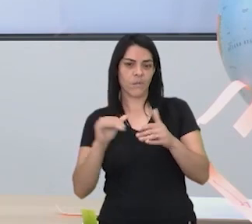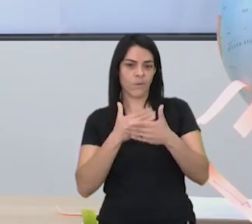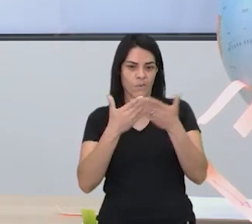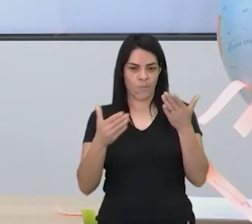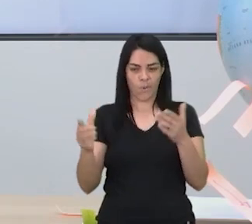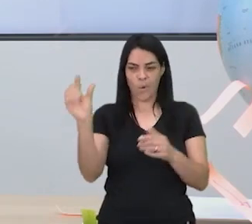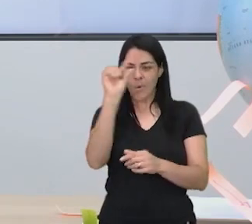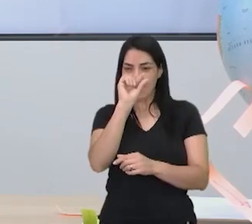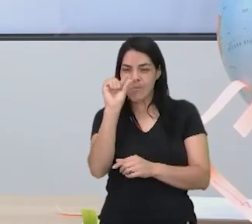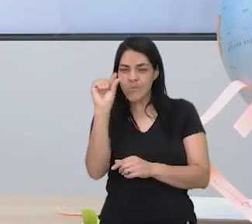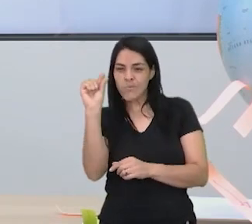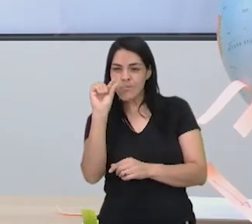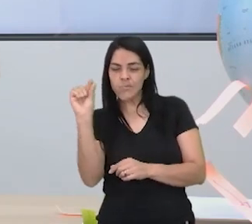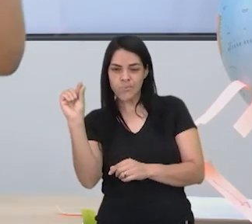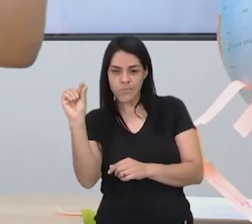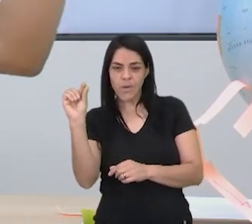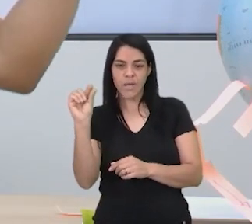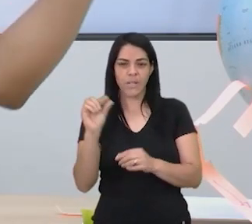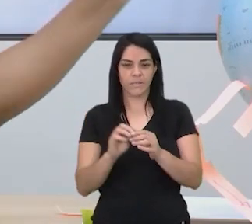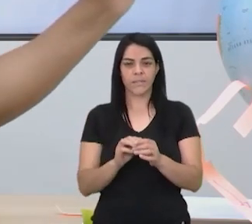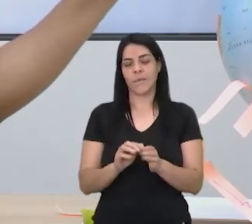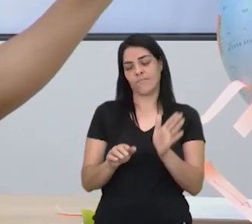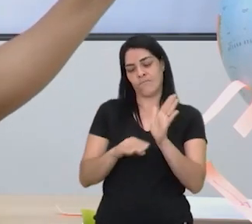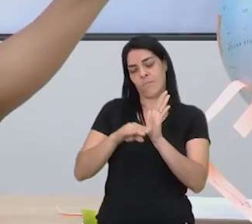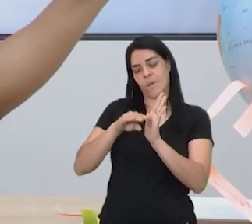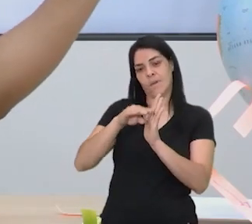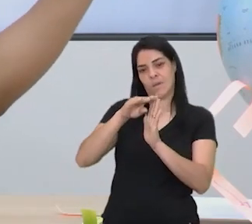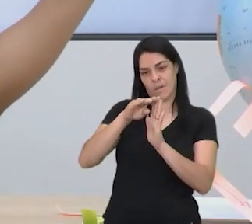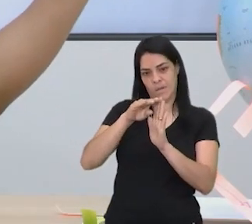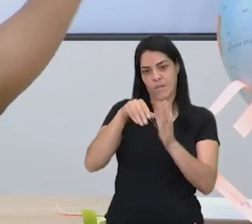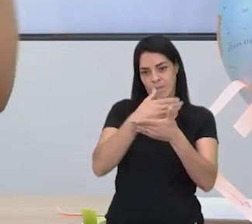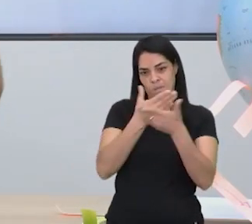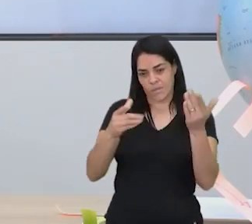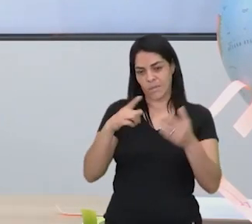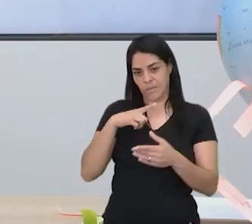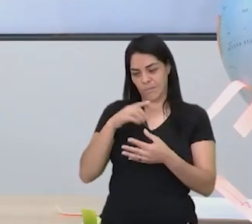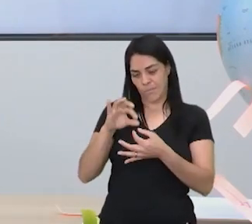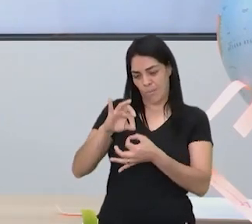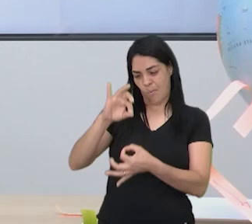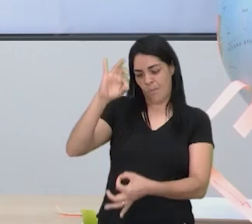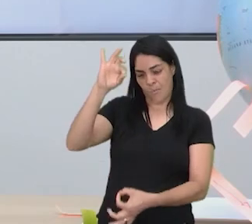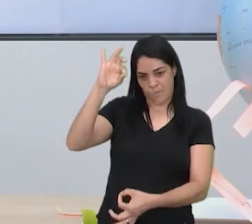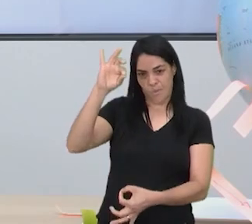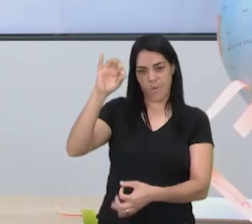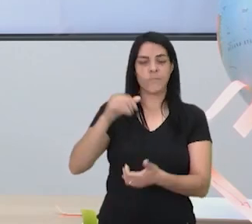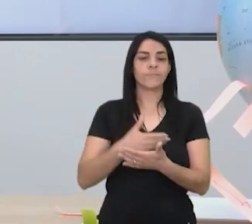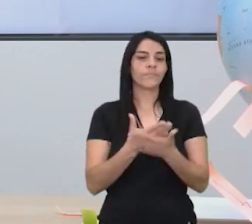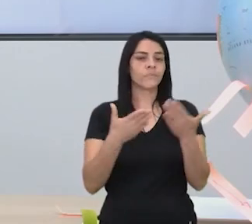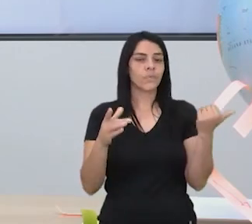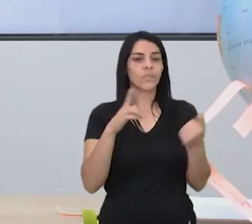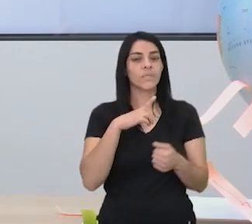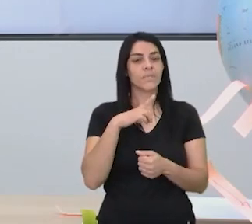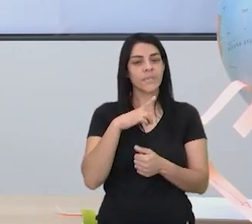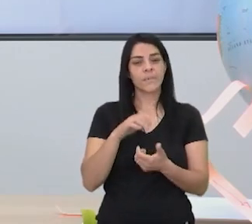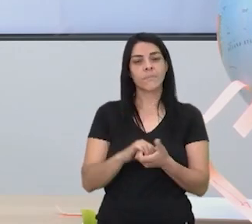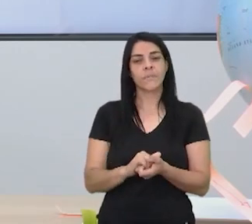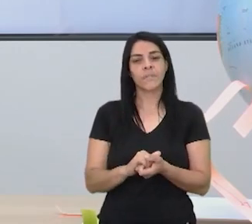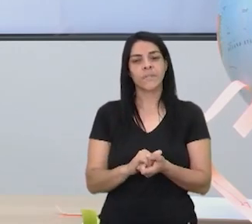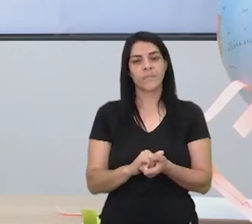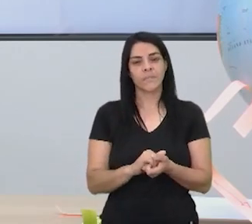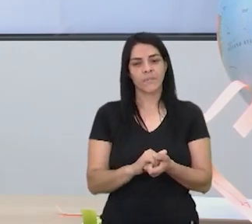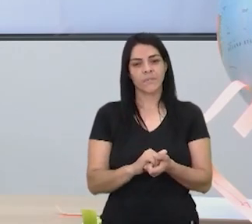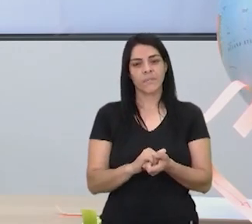de onda, que é um espaço pequeno, e na escala que vocês têm de comprimento, você tem aí